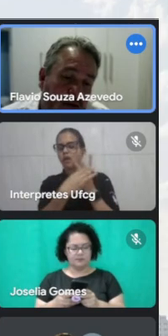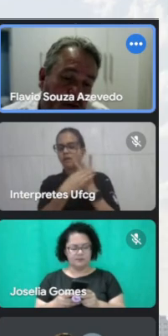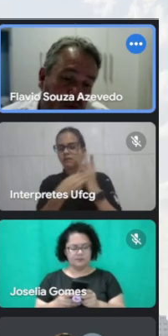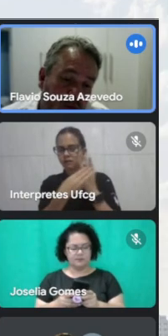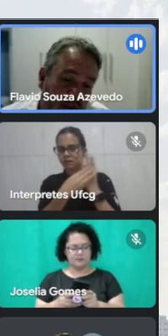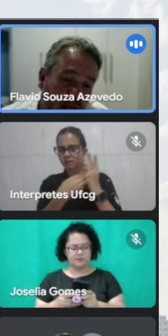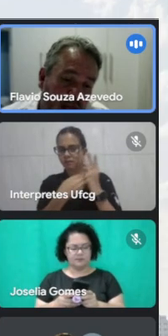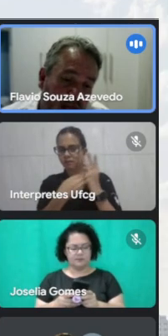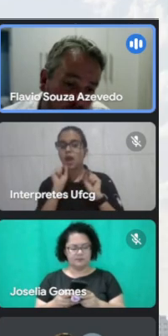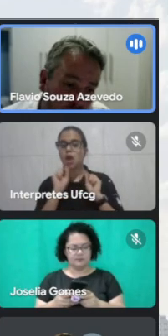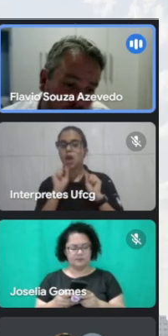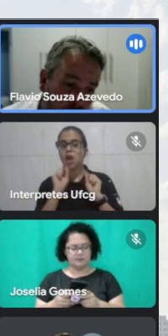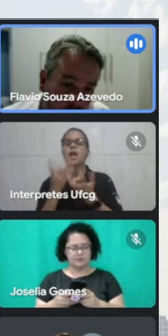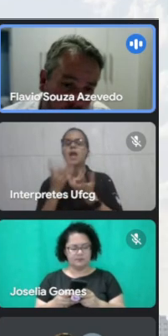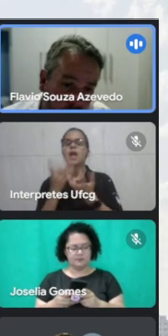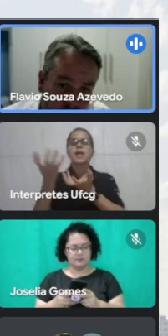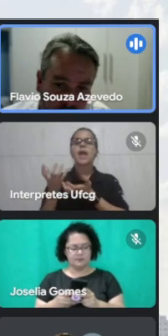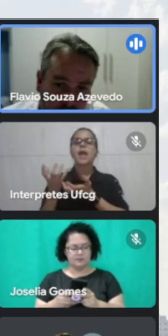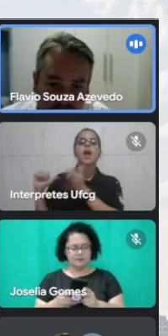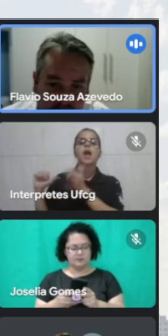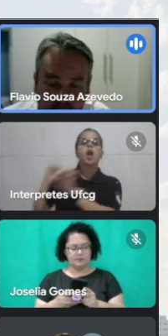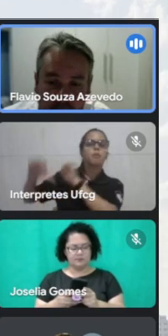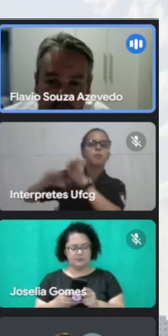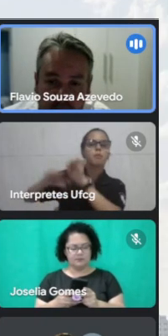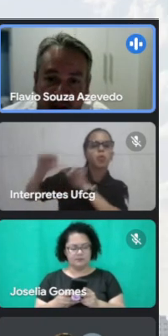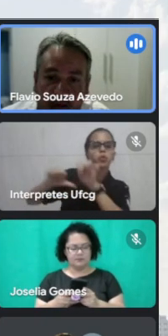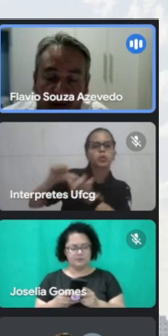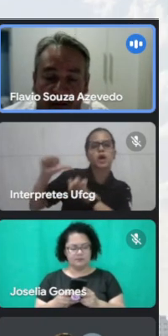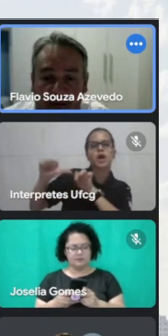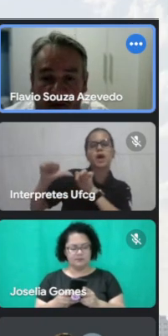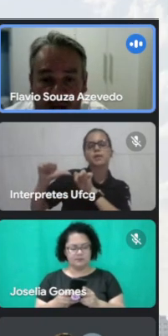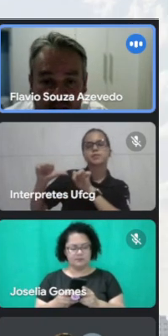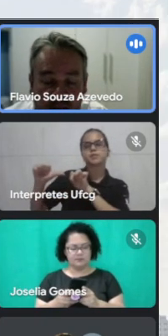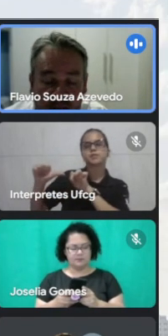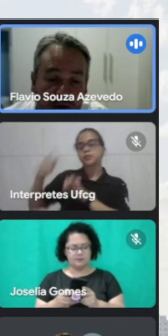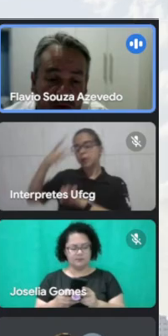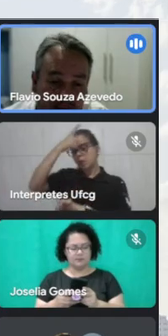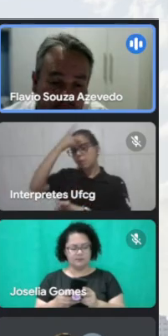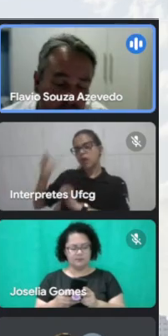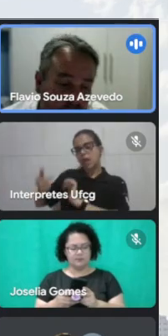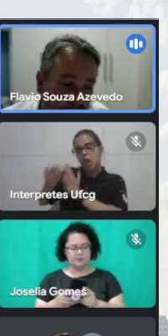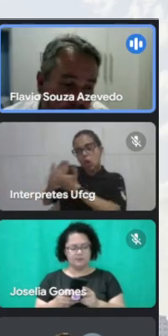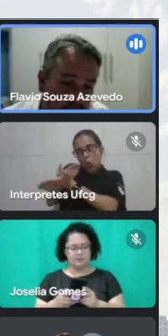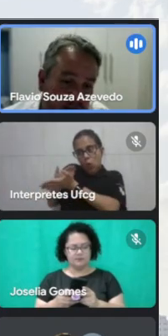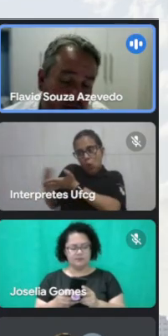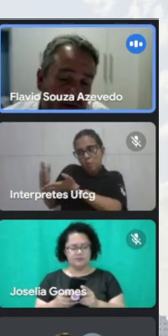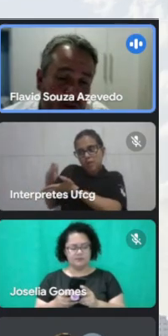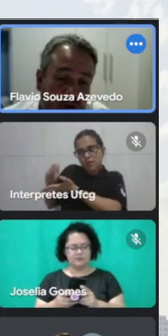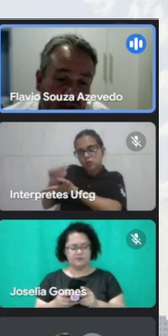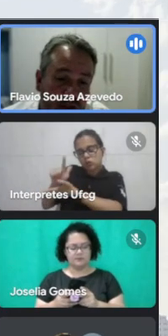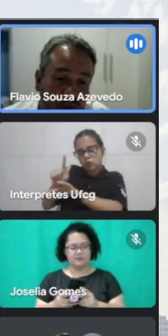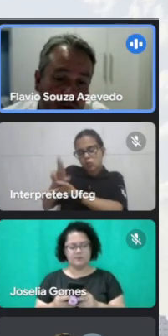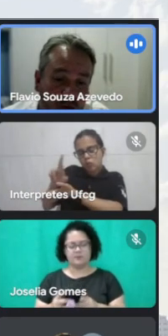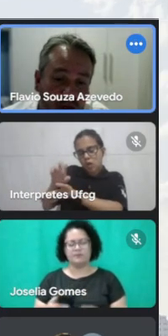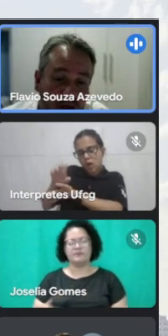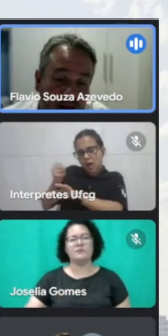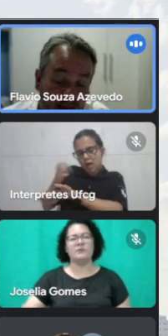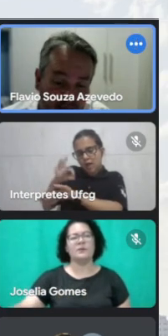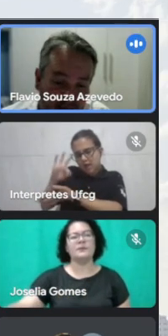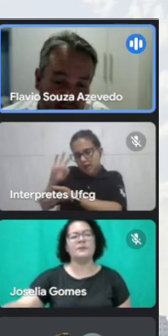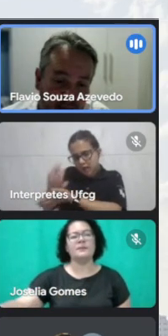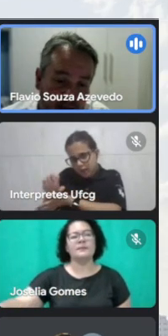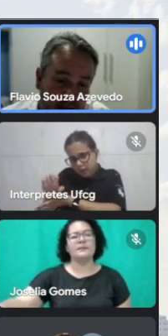né, na área urbana do Rio, né, ele vem de longe, né, vem lá do Agreste de Pernambuco, mas na área urbana de Recife, esse projeto ele